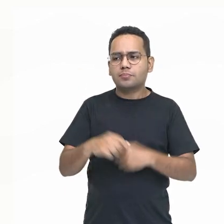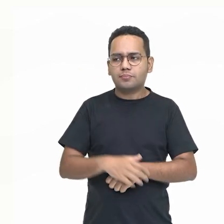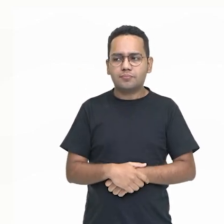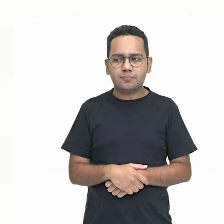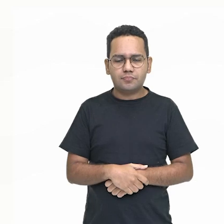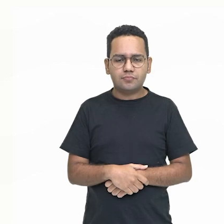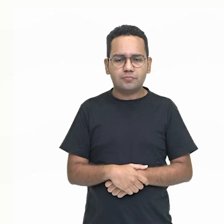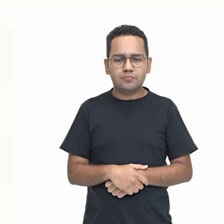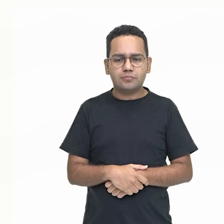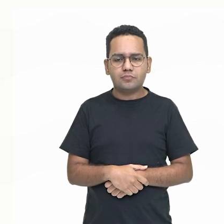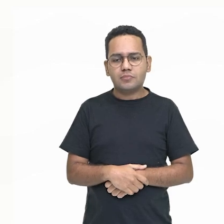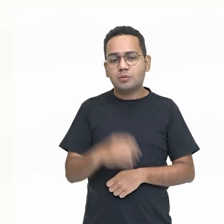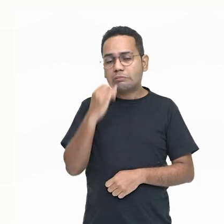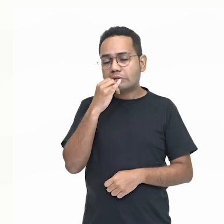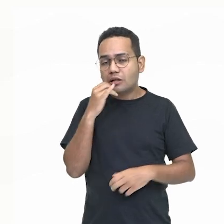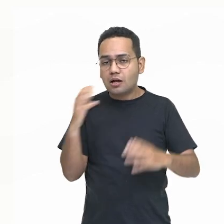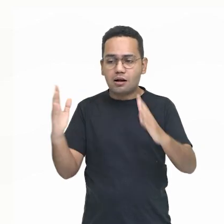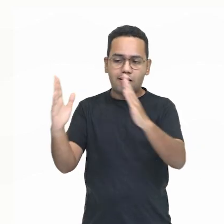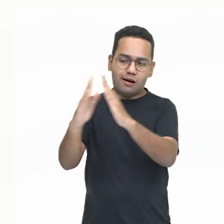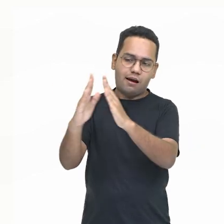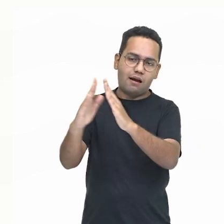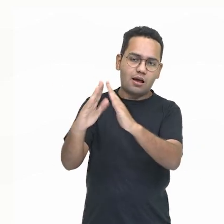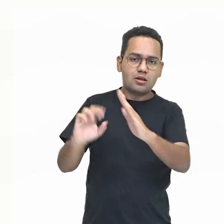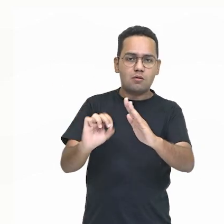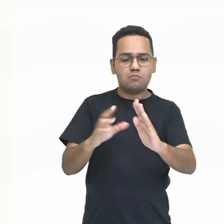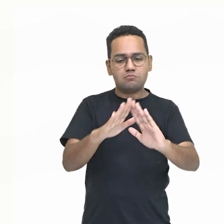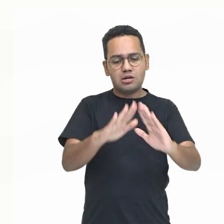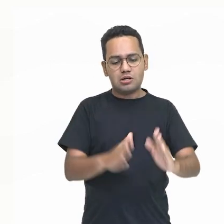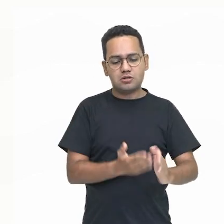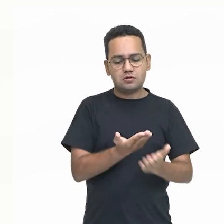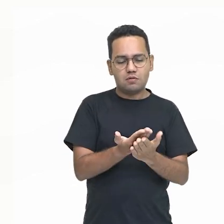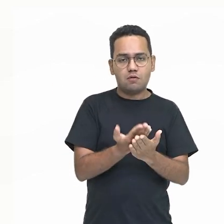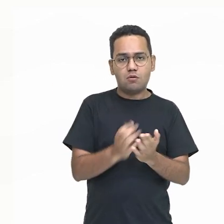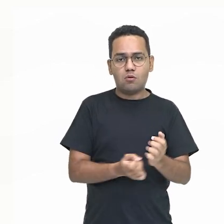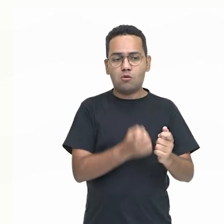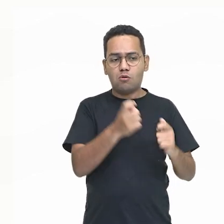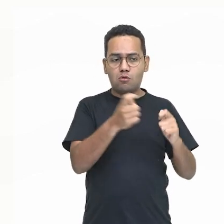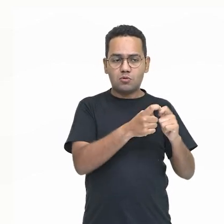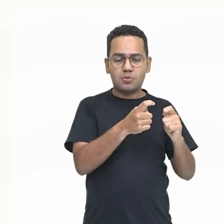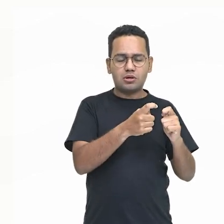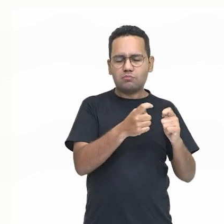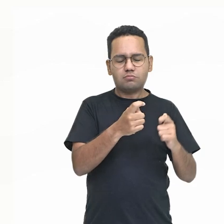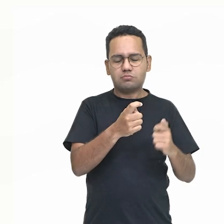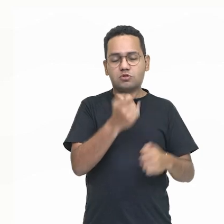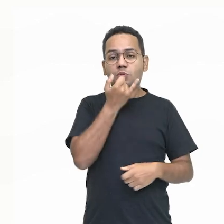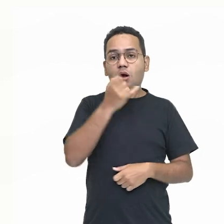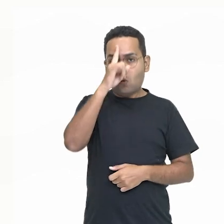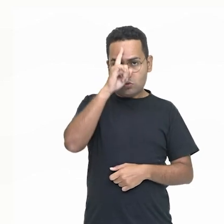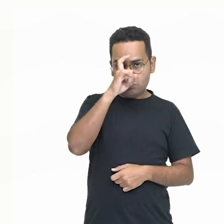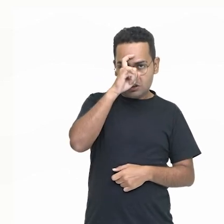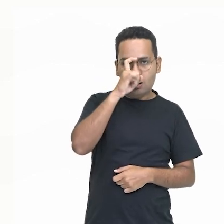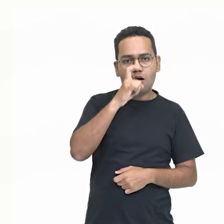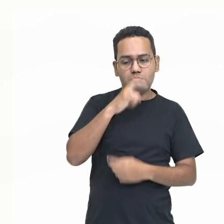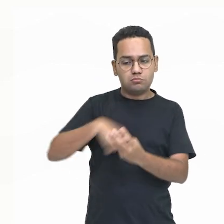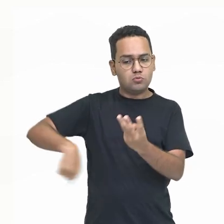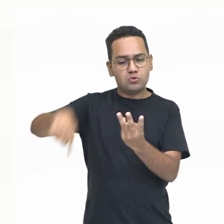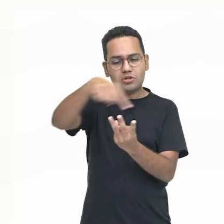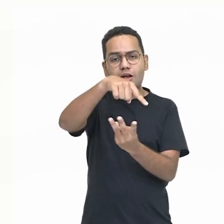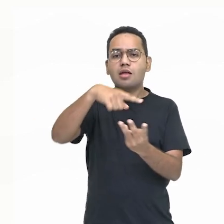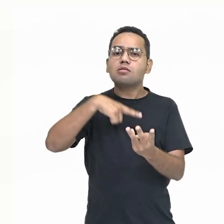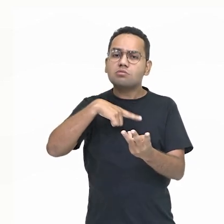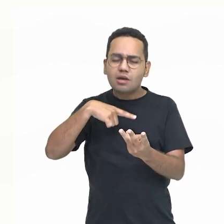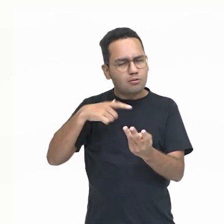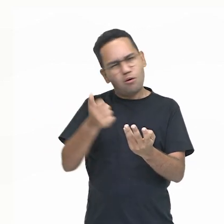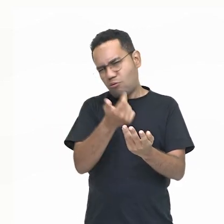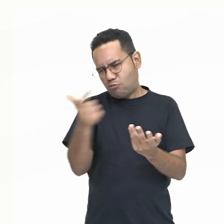uma casa, em uma escola, no hospital, ele tem circuito elétrico, que são um